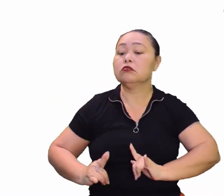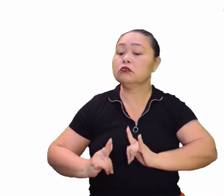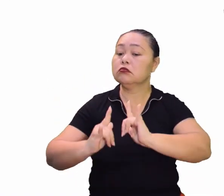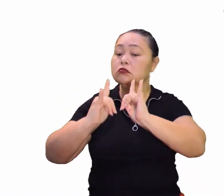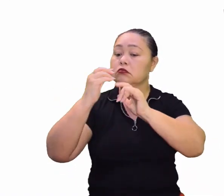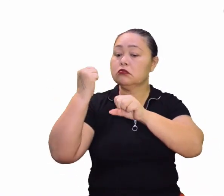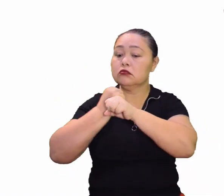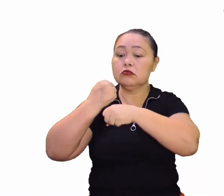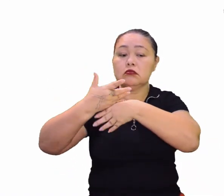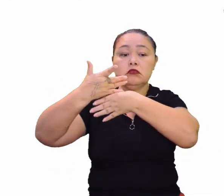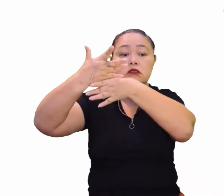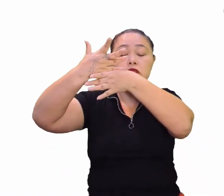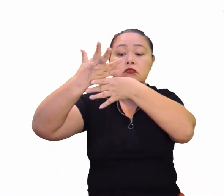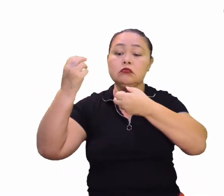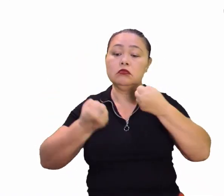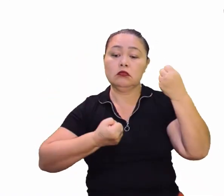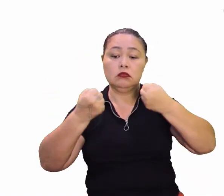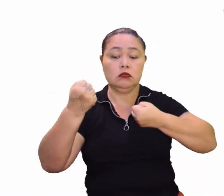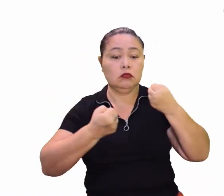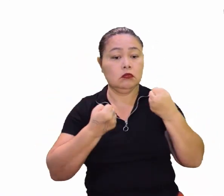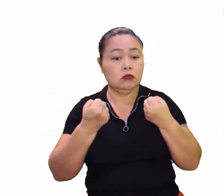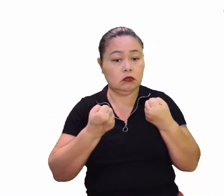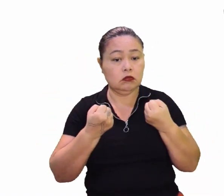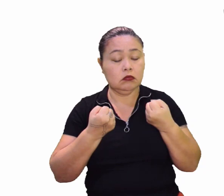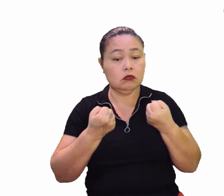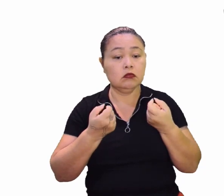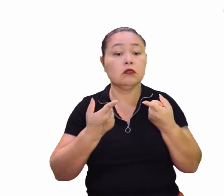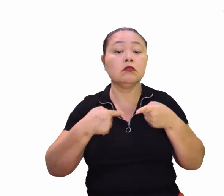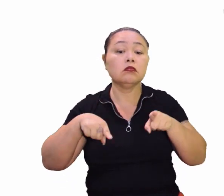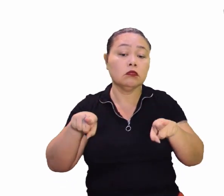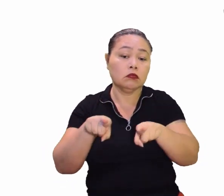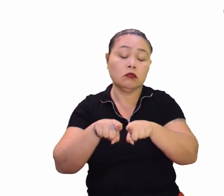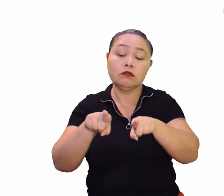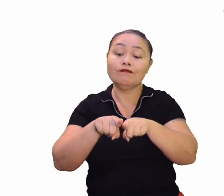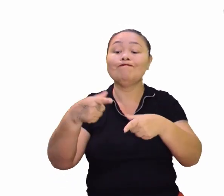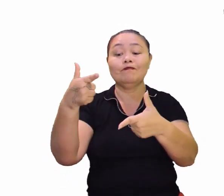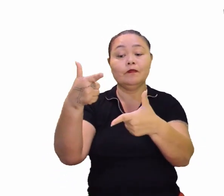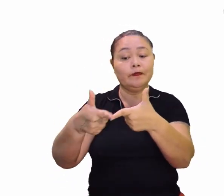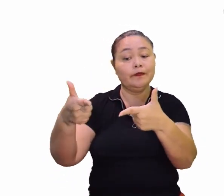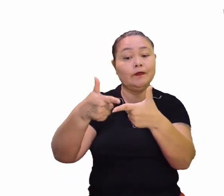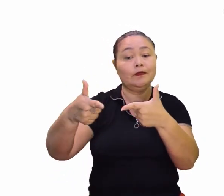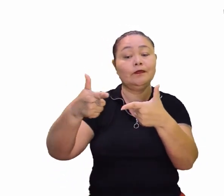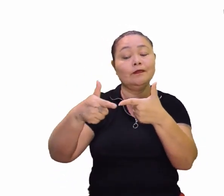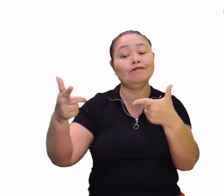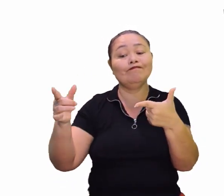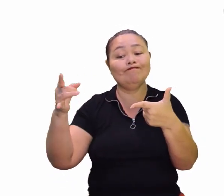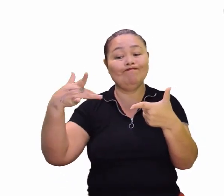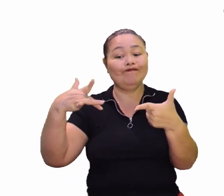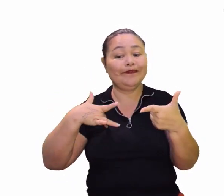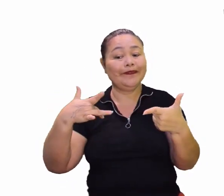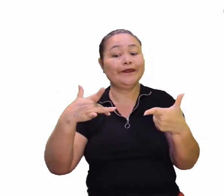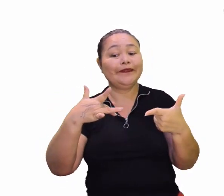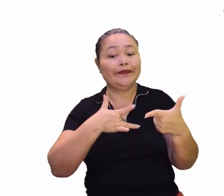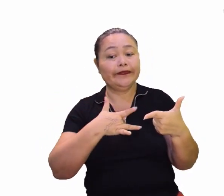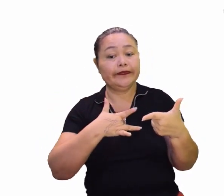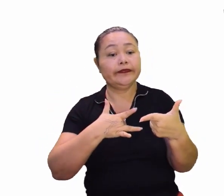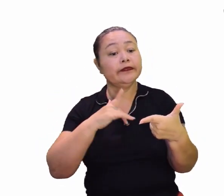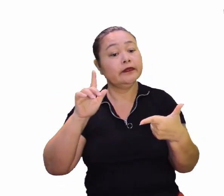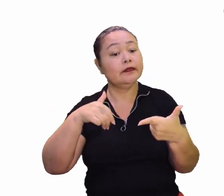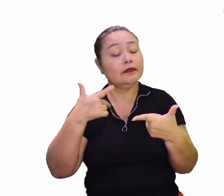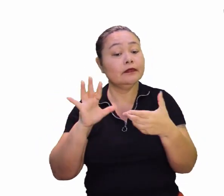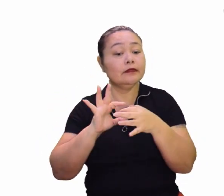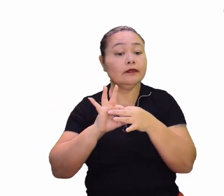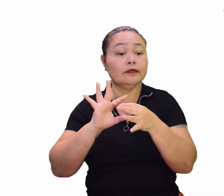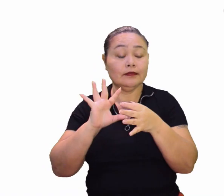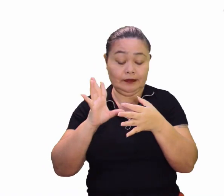metálicas, construções e veículos, além de causar problemas na saúde,